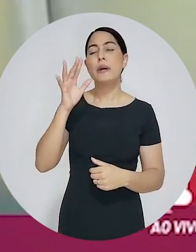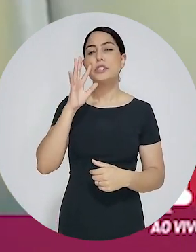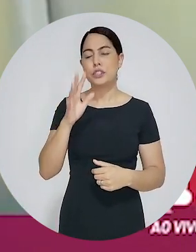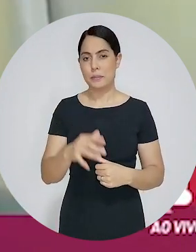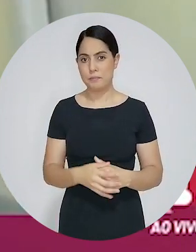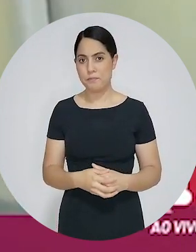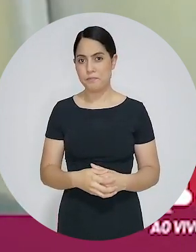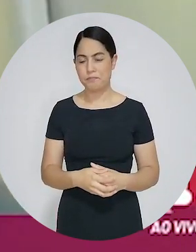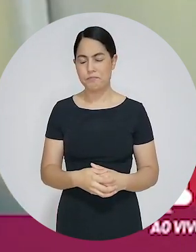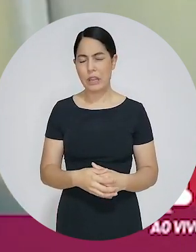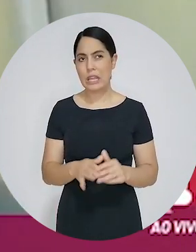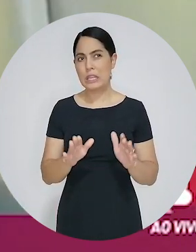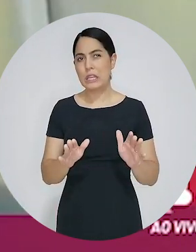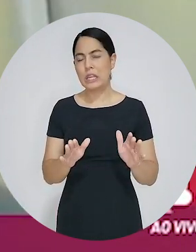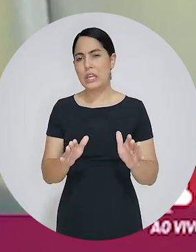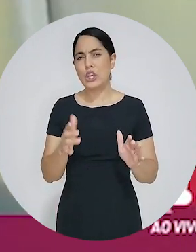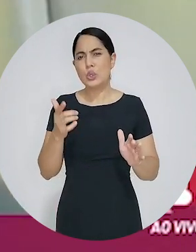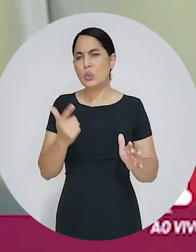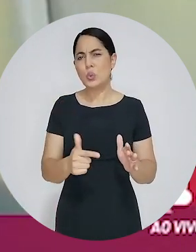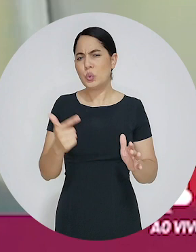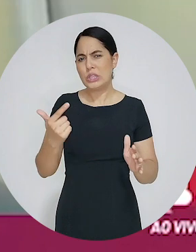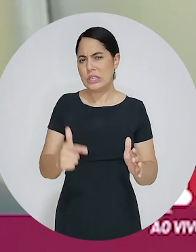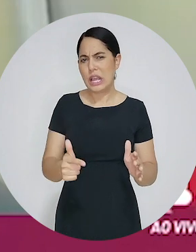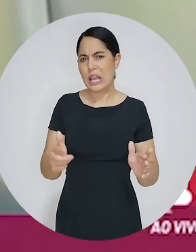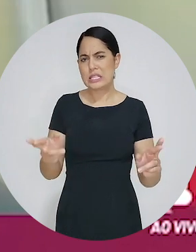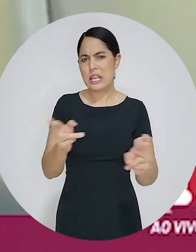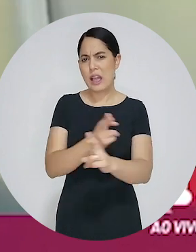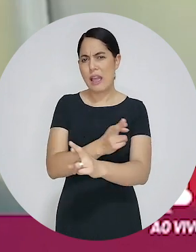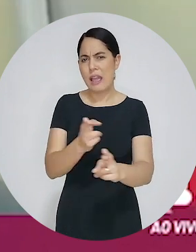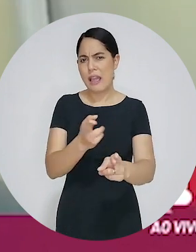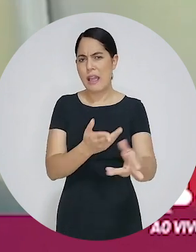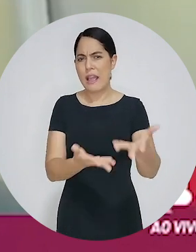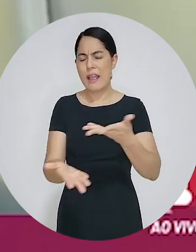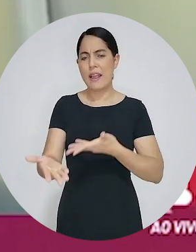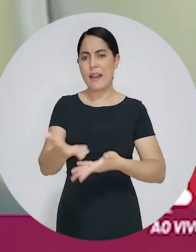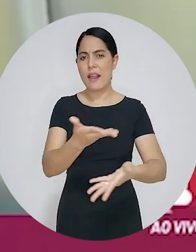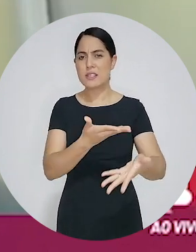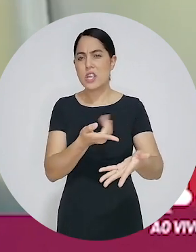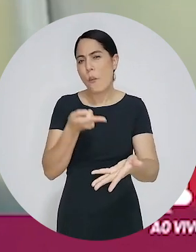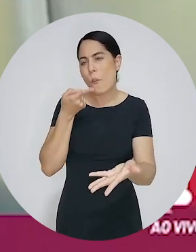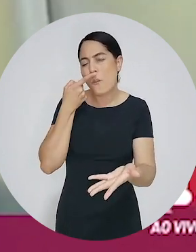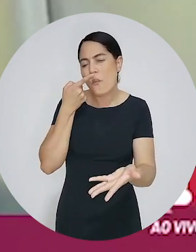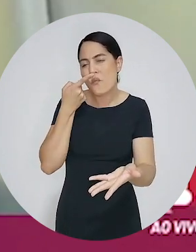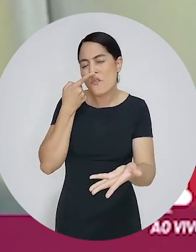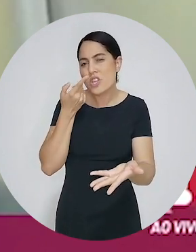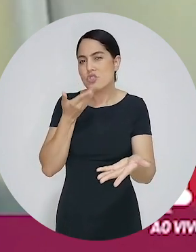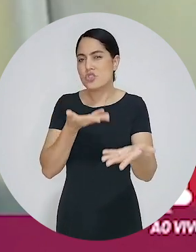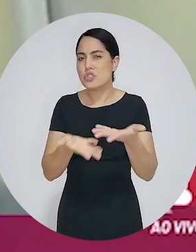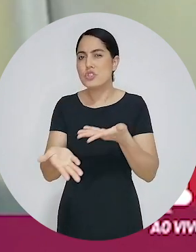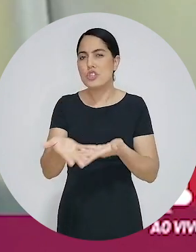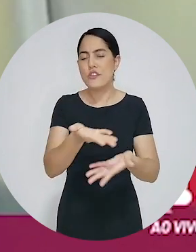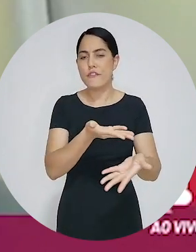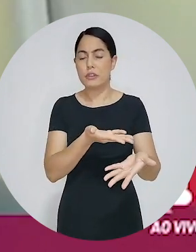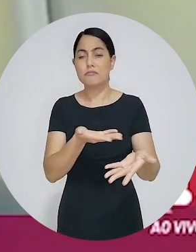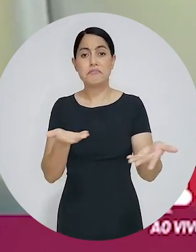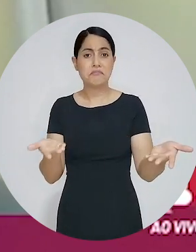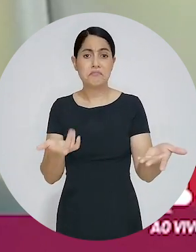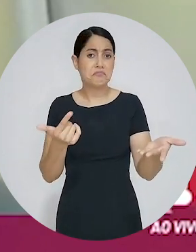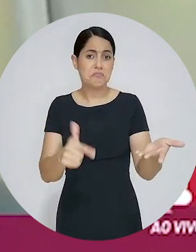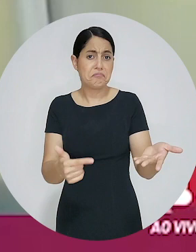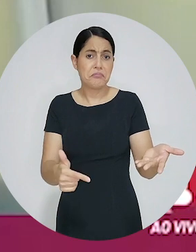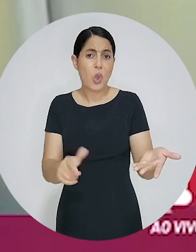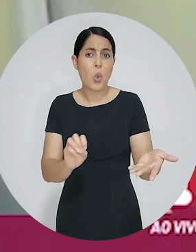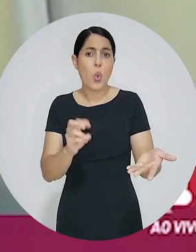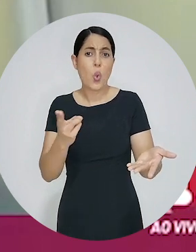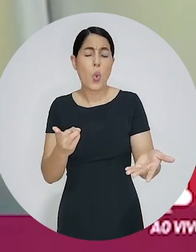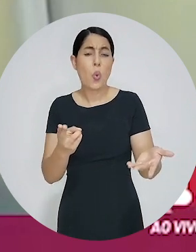do momento em que, na realidade, não há mais uma relação até mesmo afetiva, e algumas